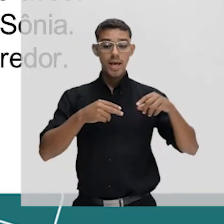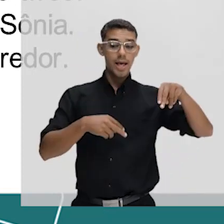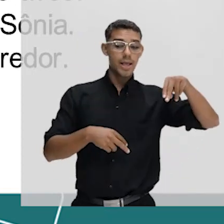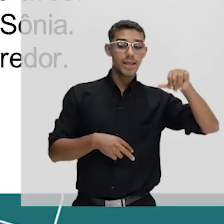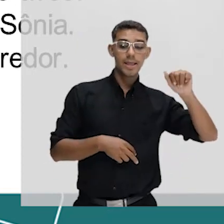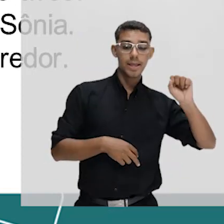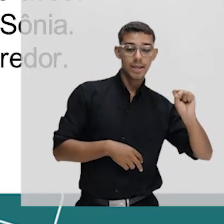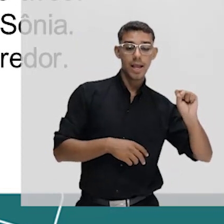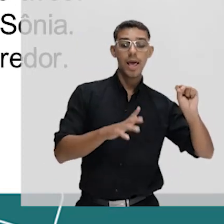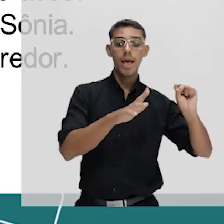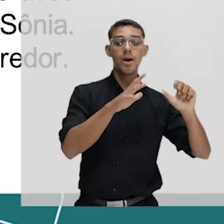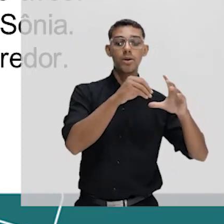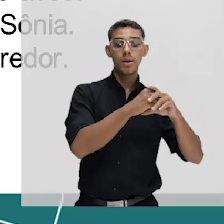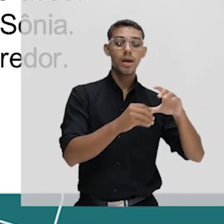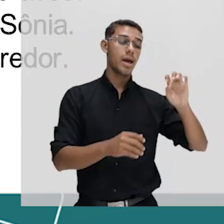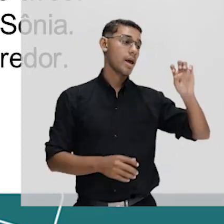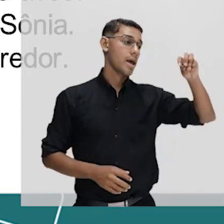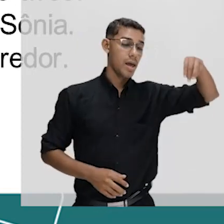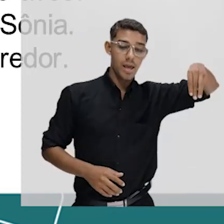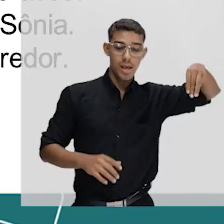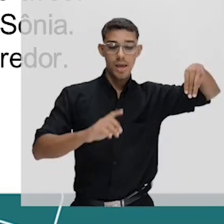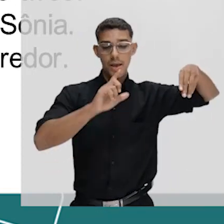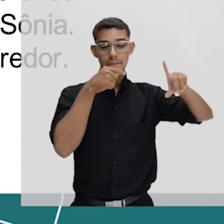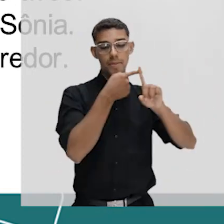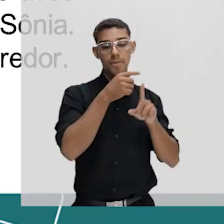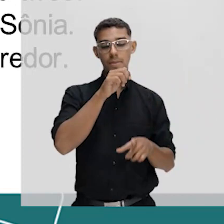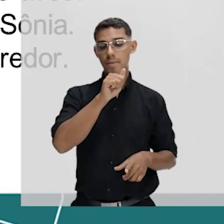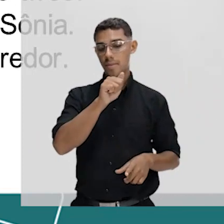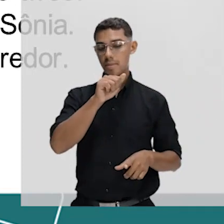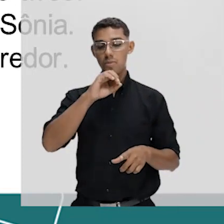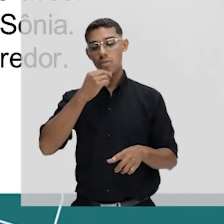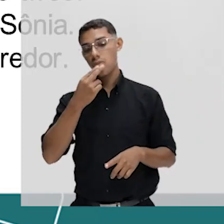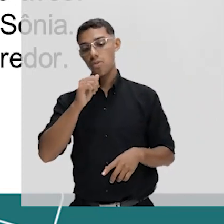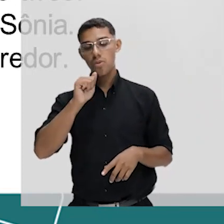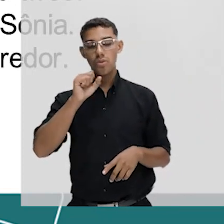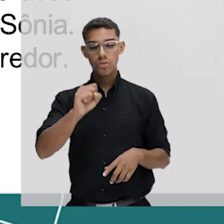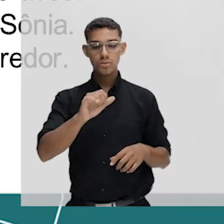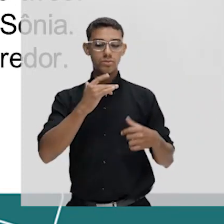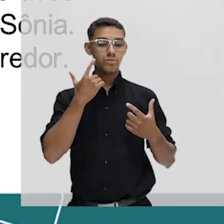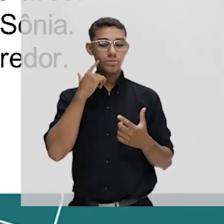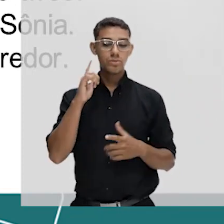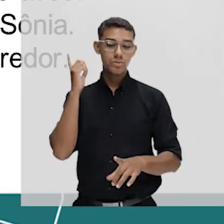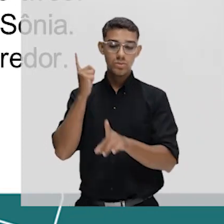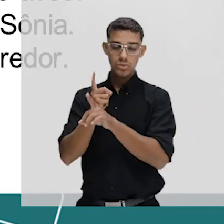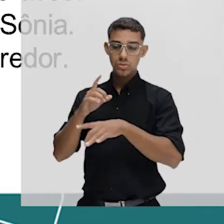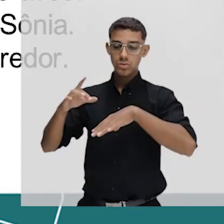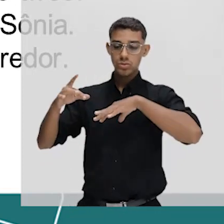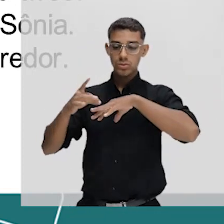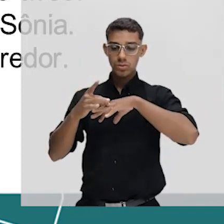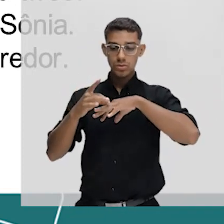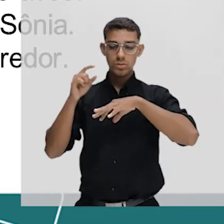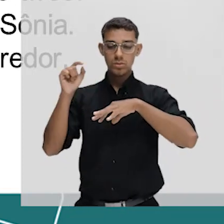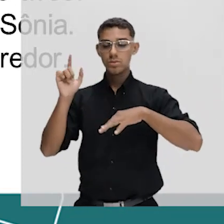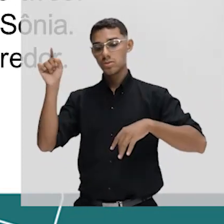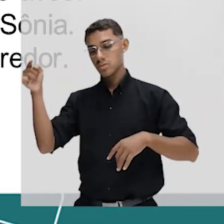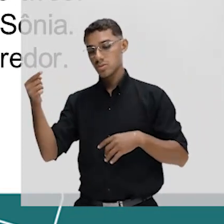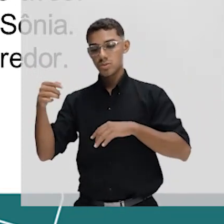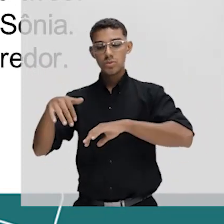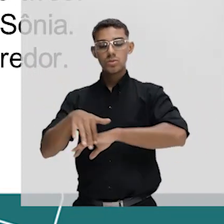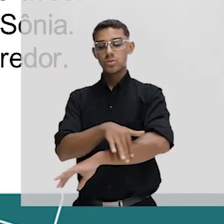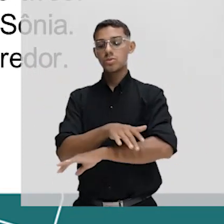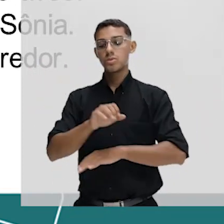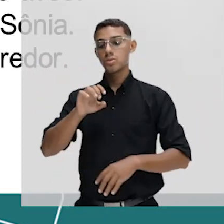mais o artigo a ou as, né? Encontramos o anel no corredor, né? Então, em mais o, que vai